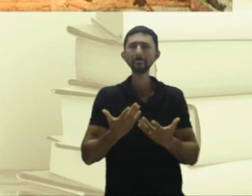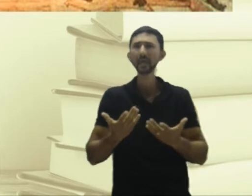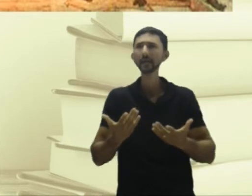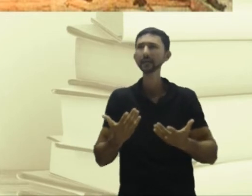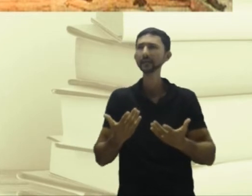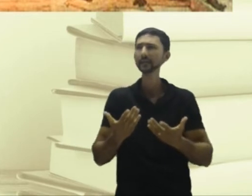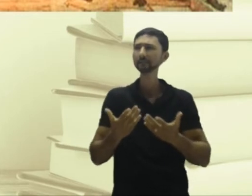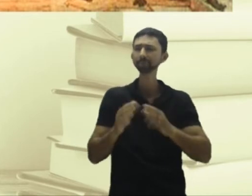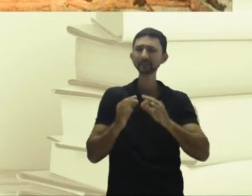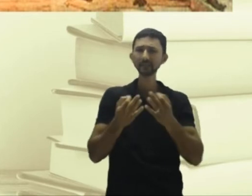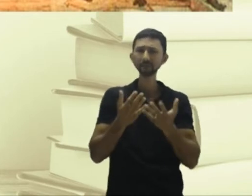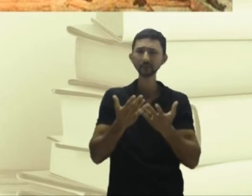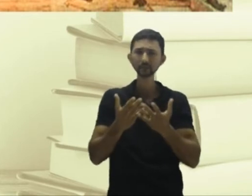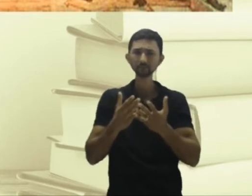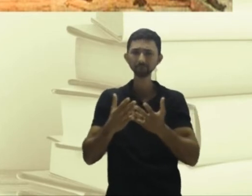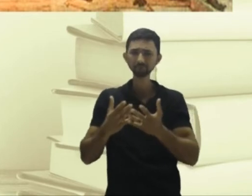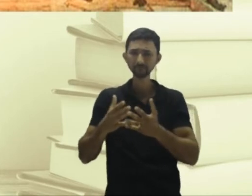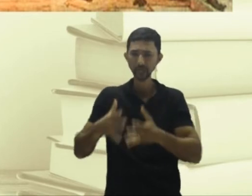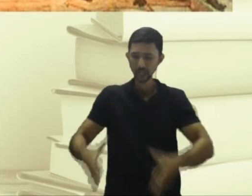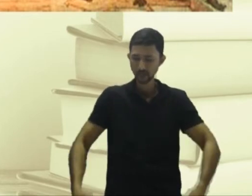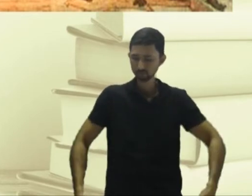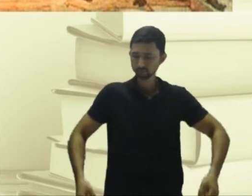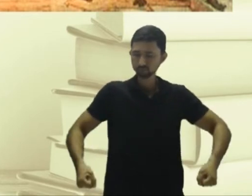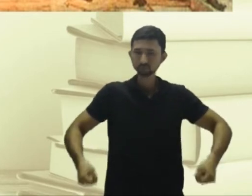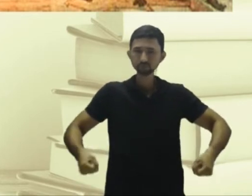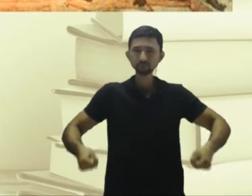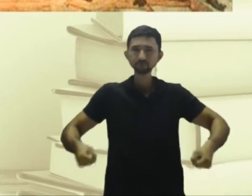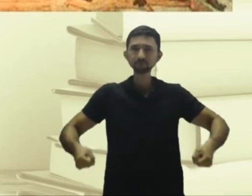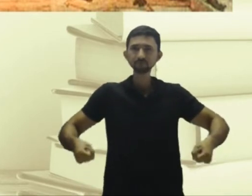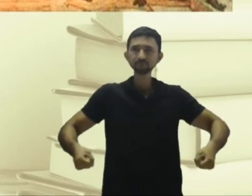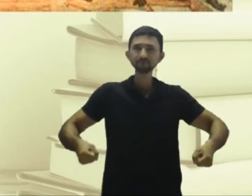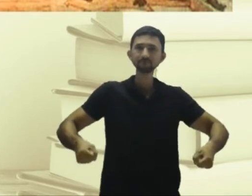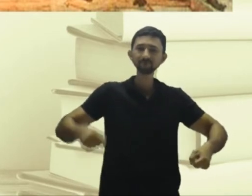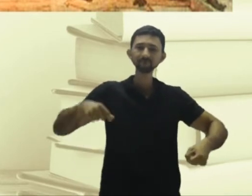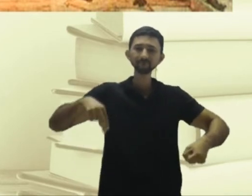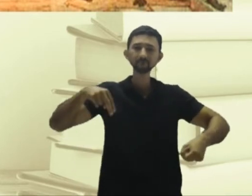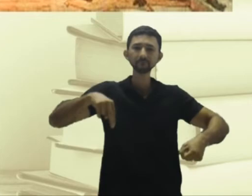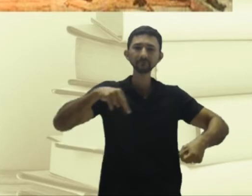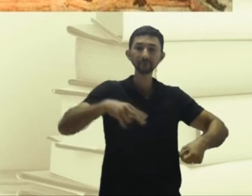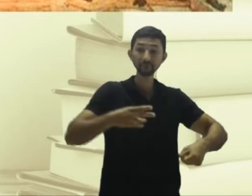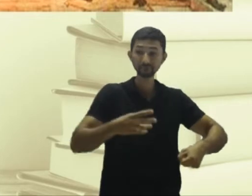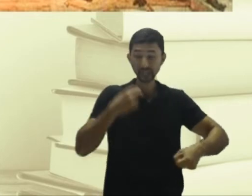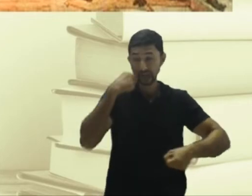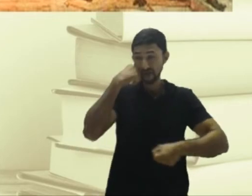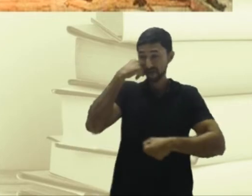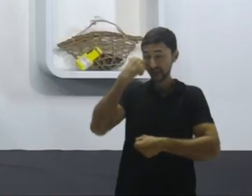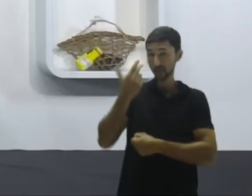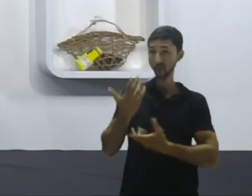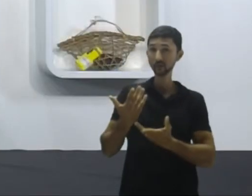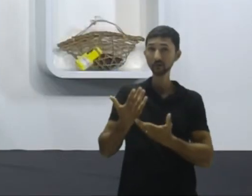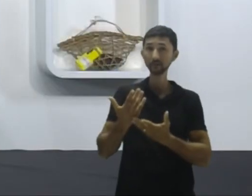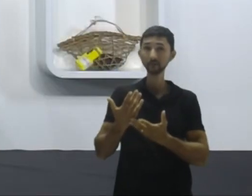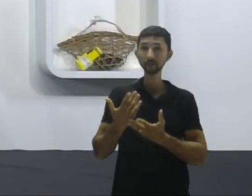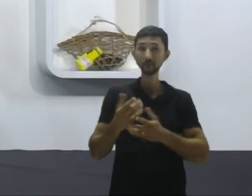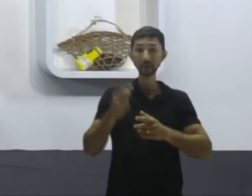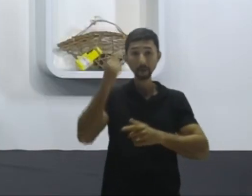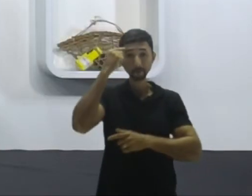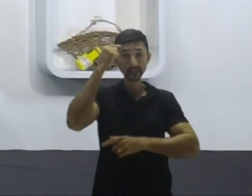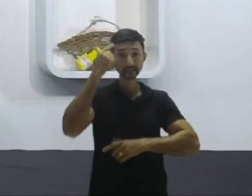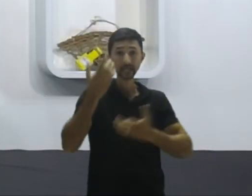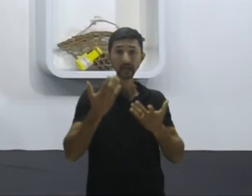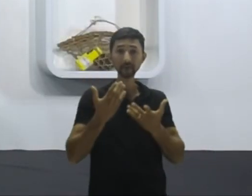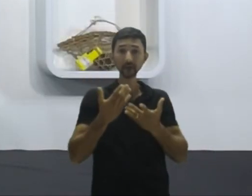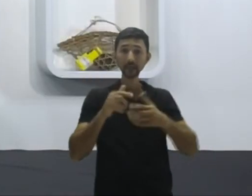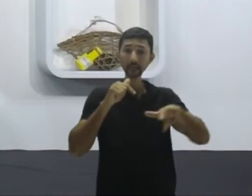o simples fato de você carregar um embrulho na rua, né, era visto como algo vergonhoso. Por quê? Porque se pressupunha